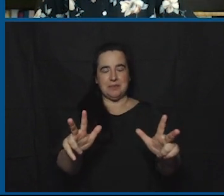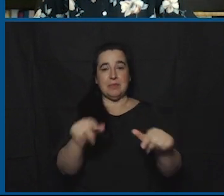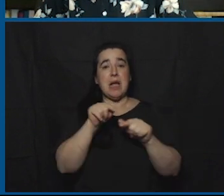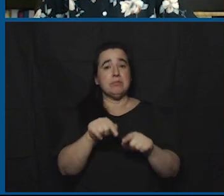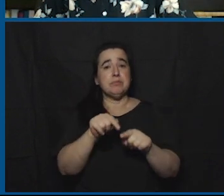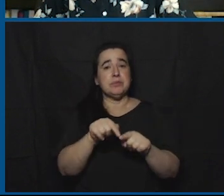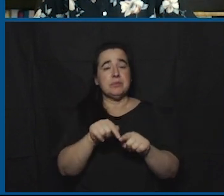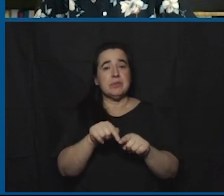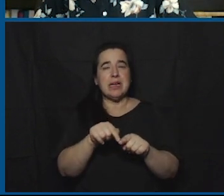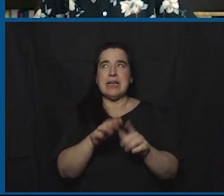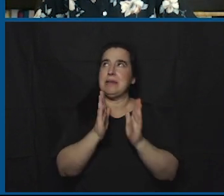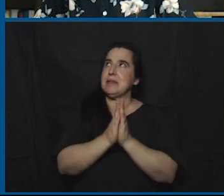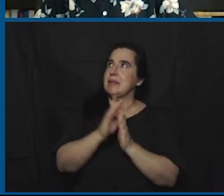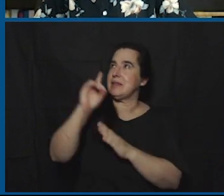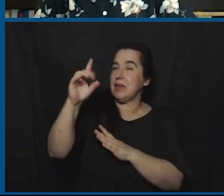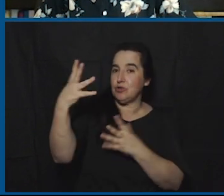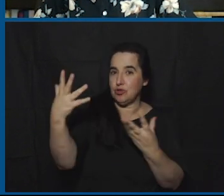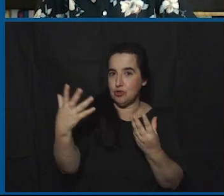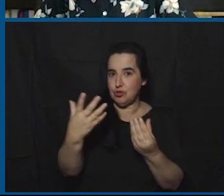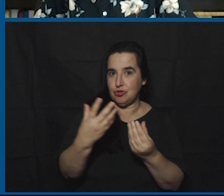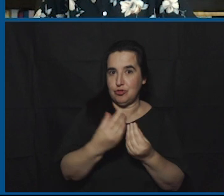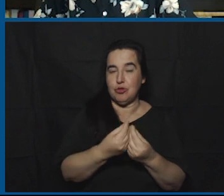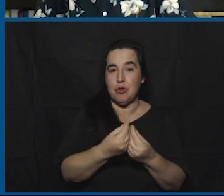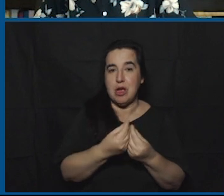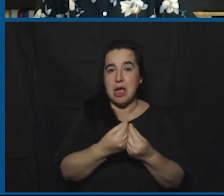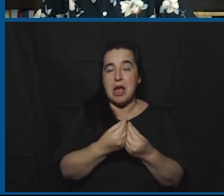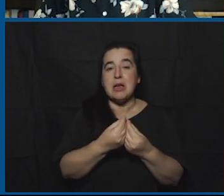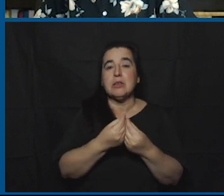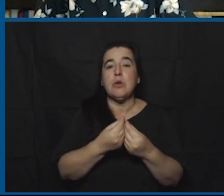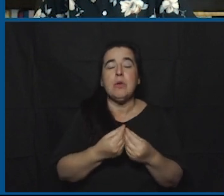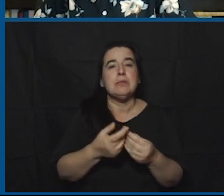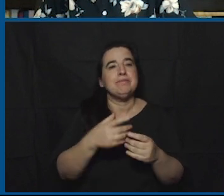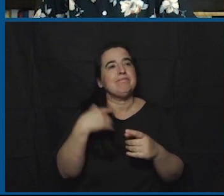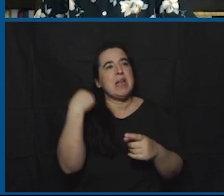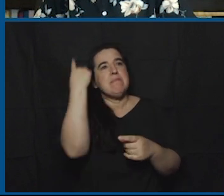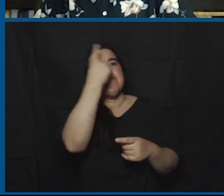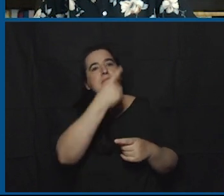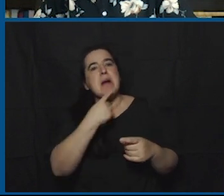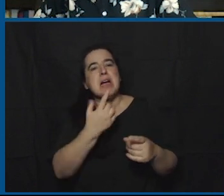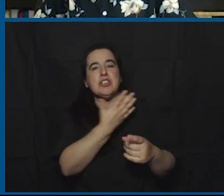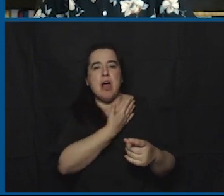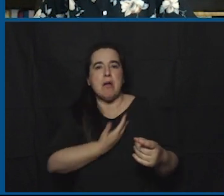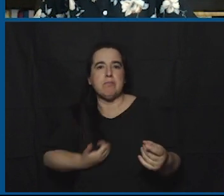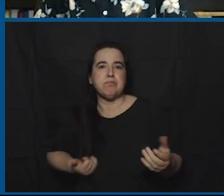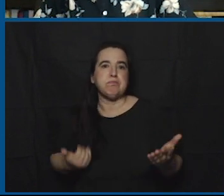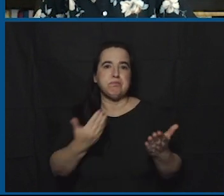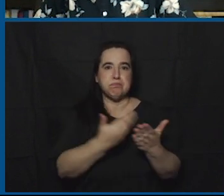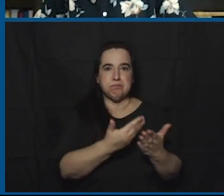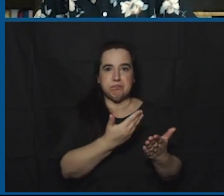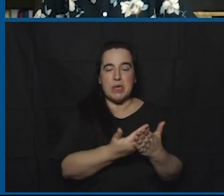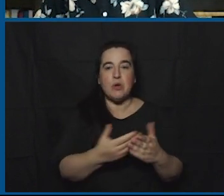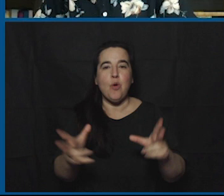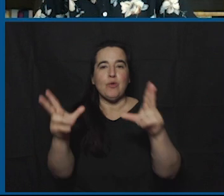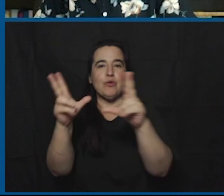o Senhor juntou imagens de uma era com as de outra, ou seja, a do Antigo Testamento com o